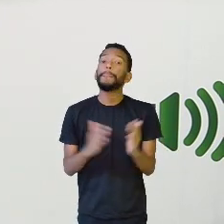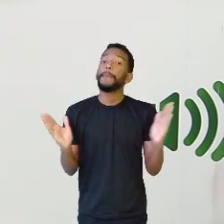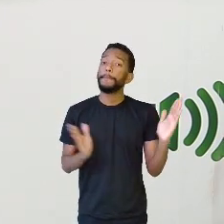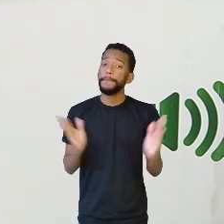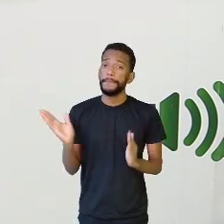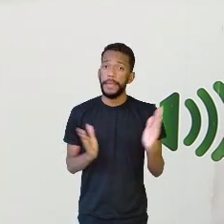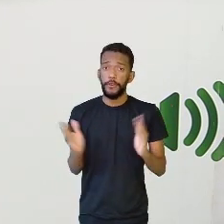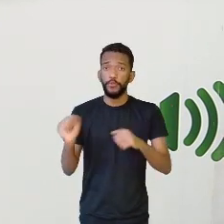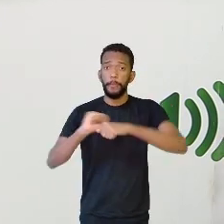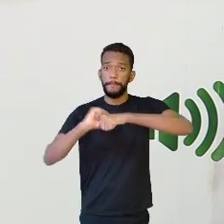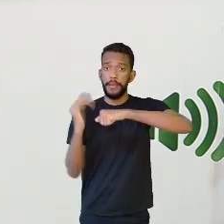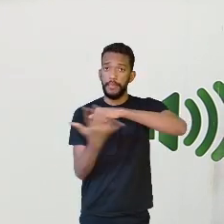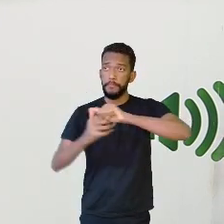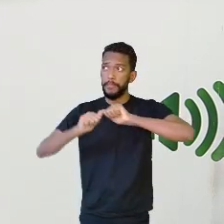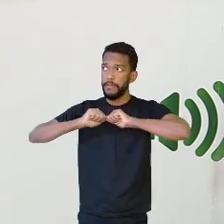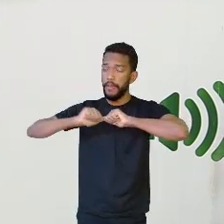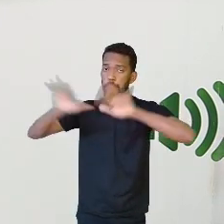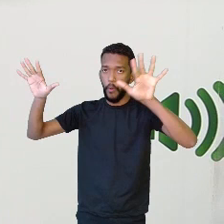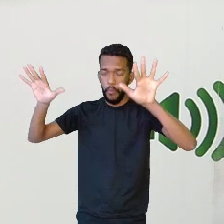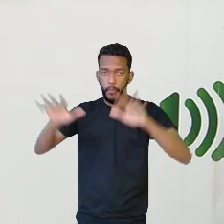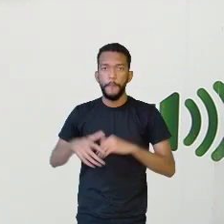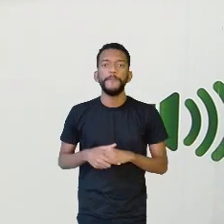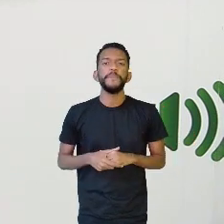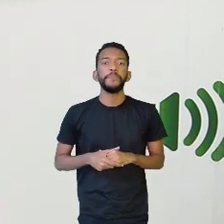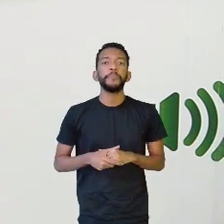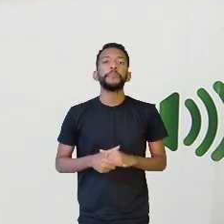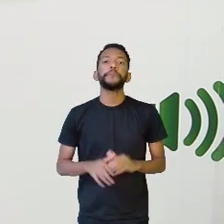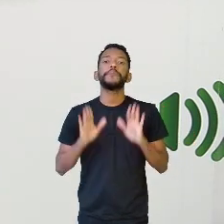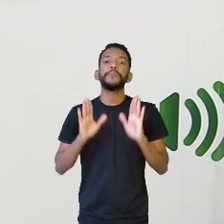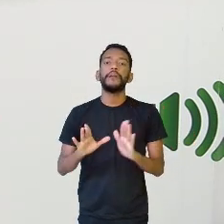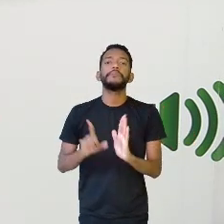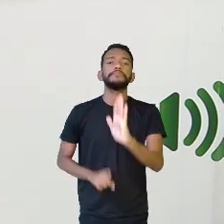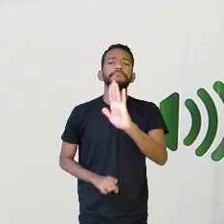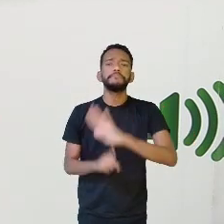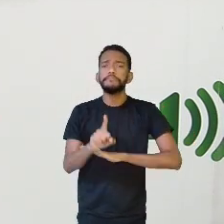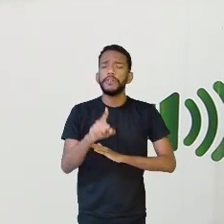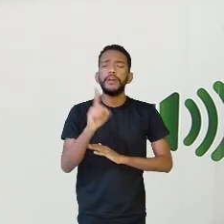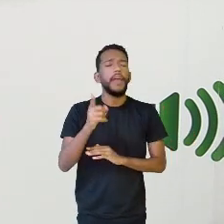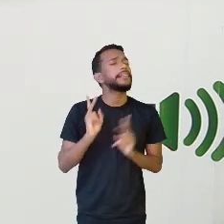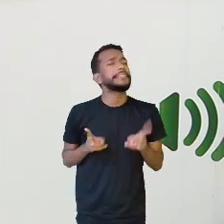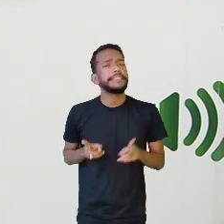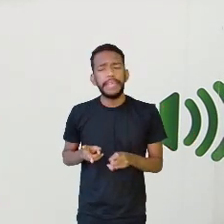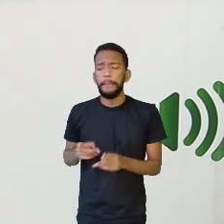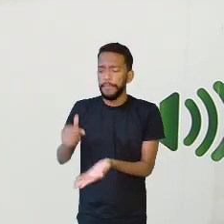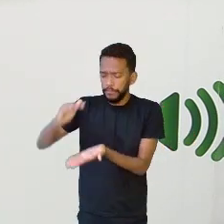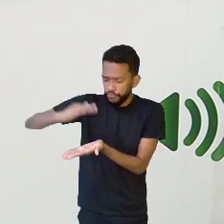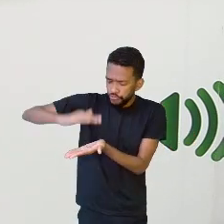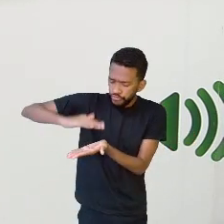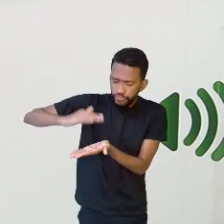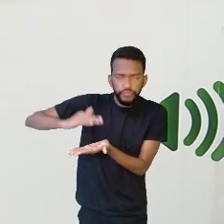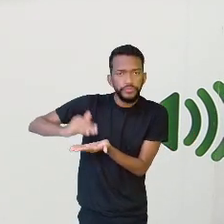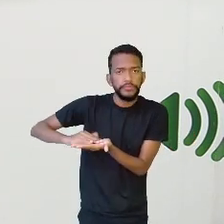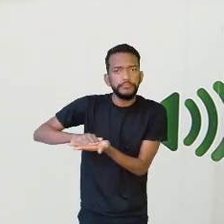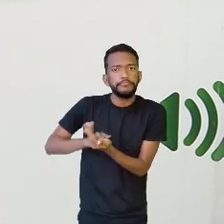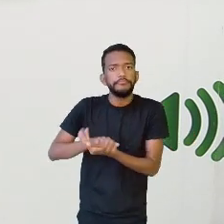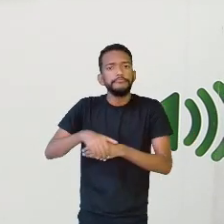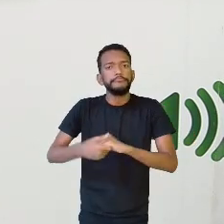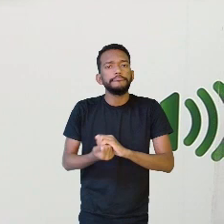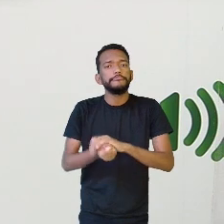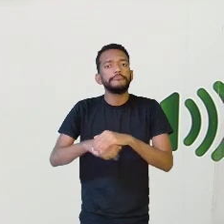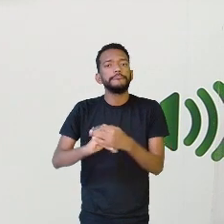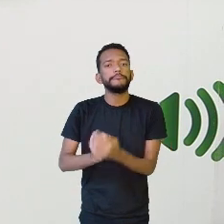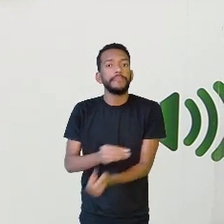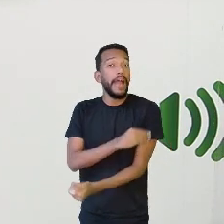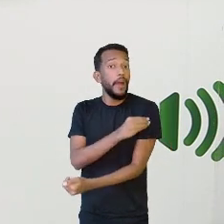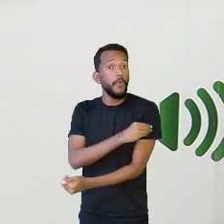de pandemia e uma das indicações é que a gente limpe as mãos, né? Não tem água e sabão, mas possa limpar as